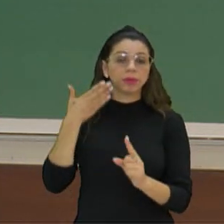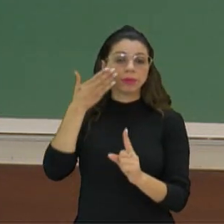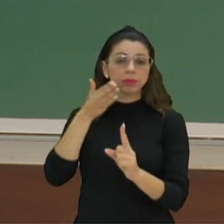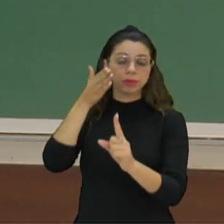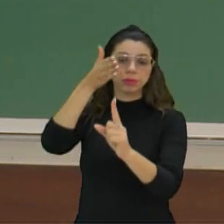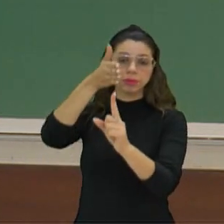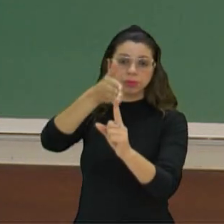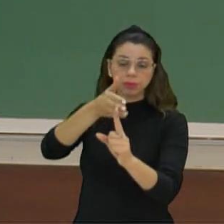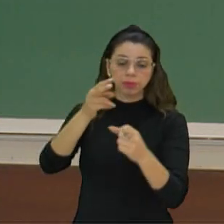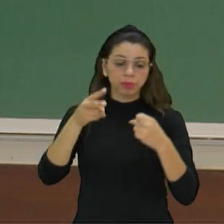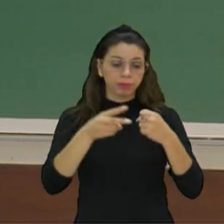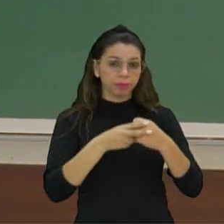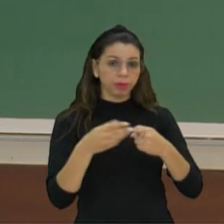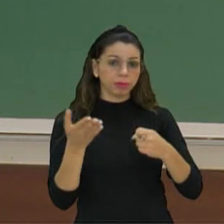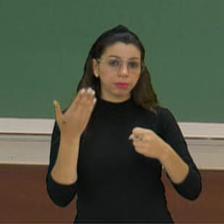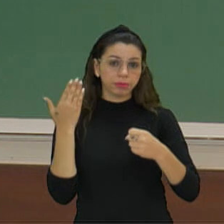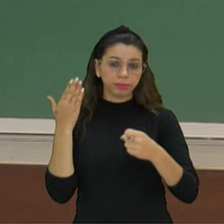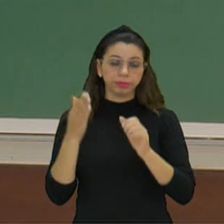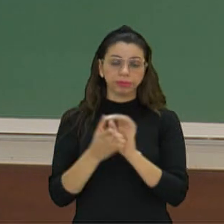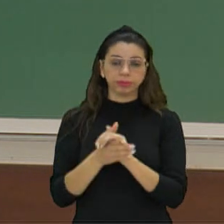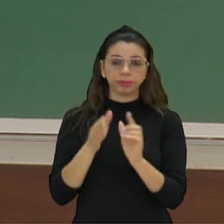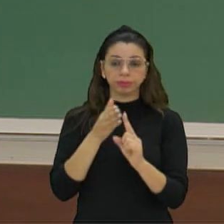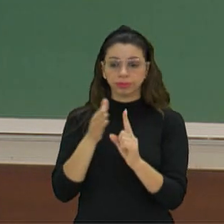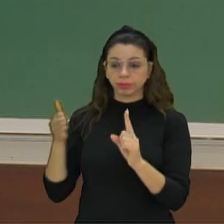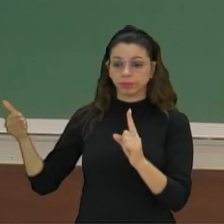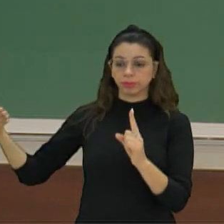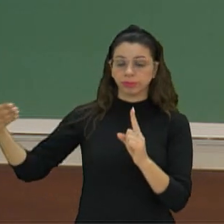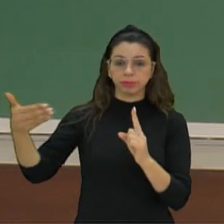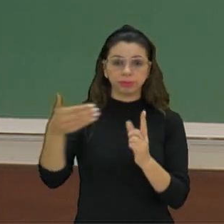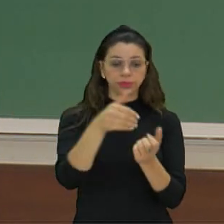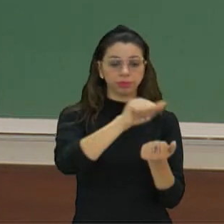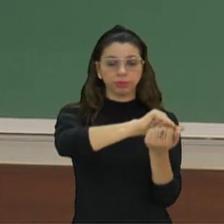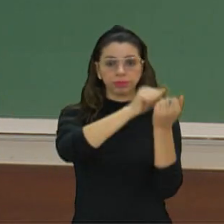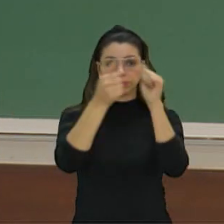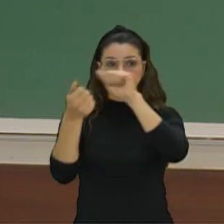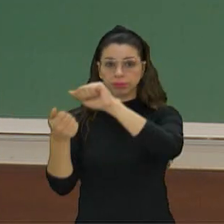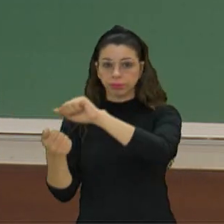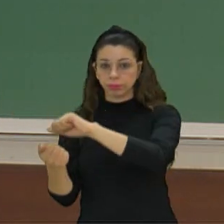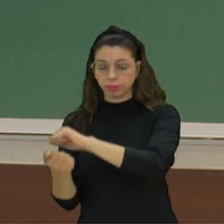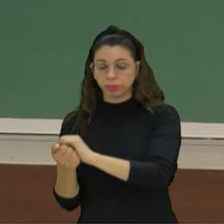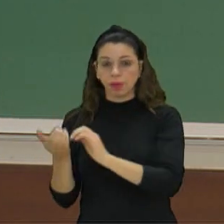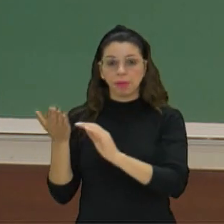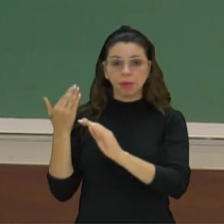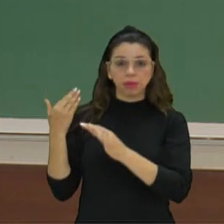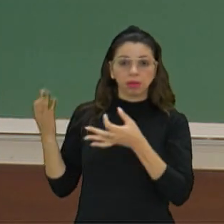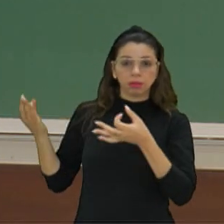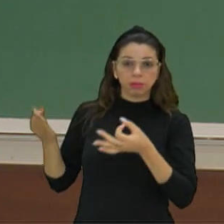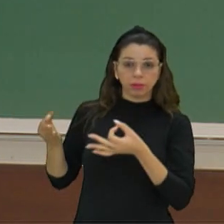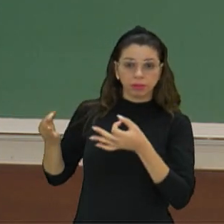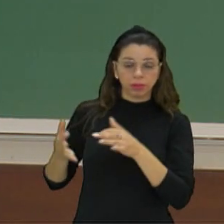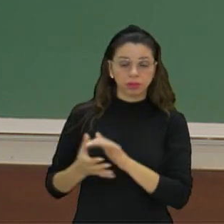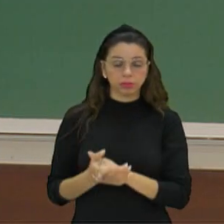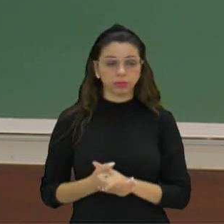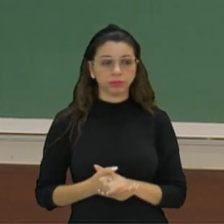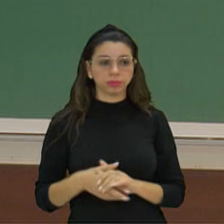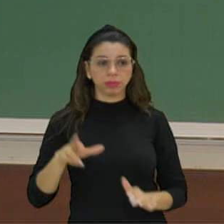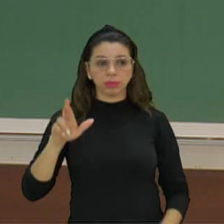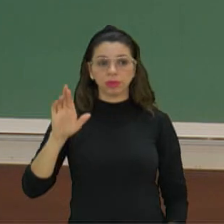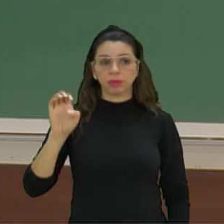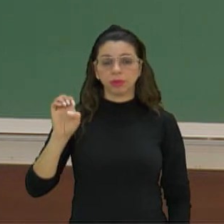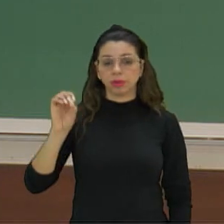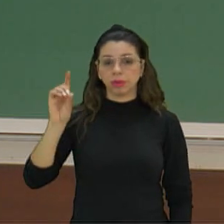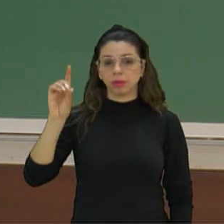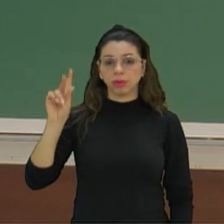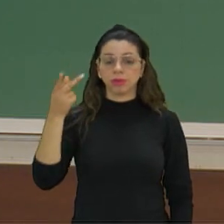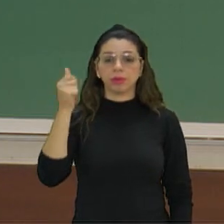no passado, no indireto, ele vai para o passado perfeito, quando você tem o had e